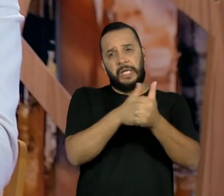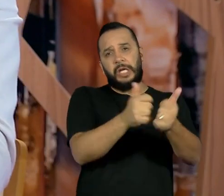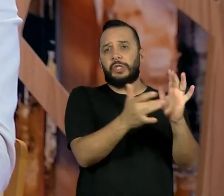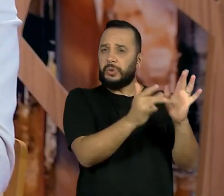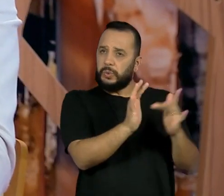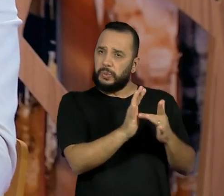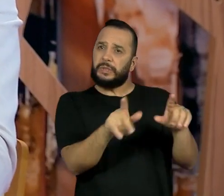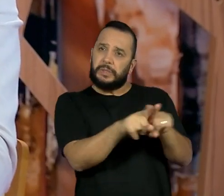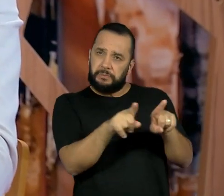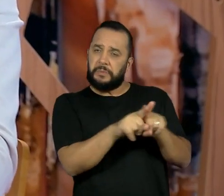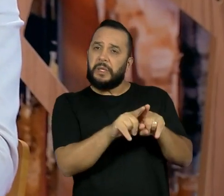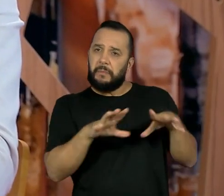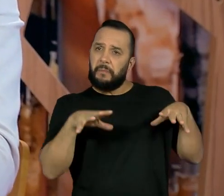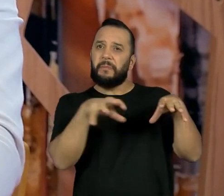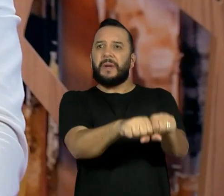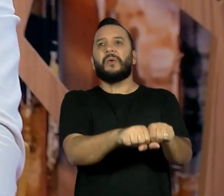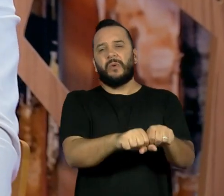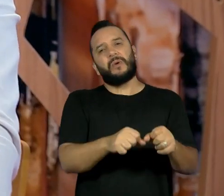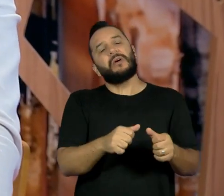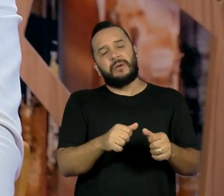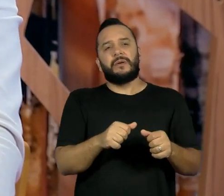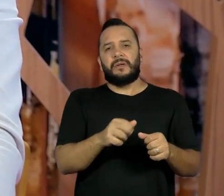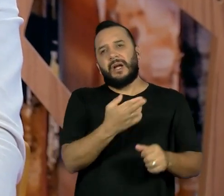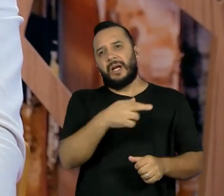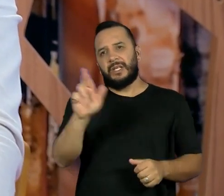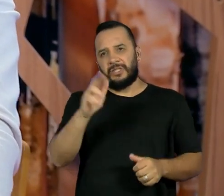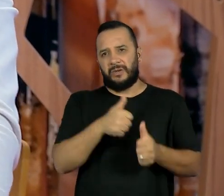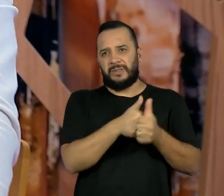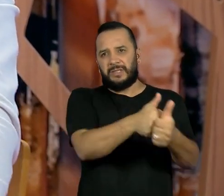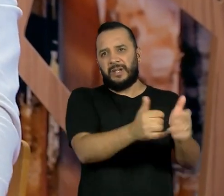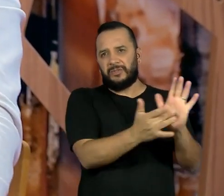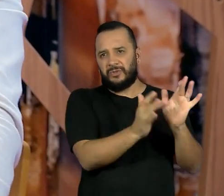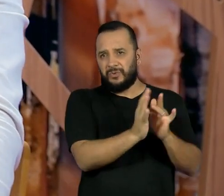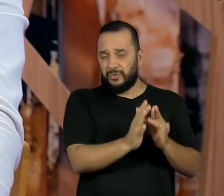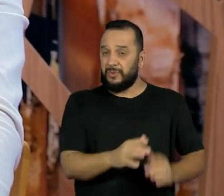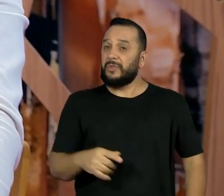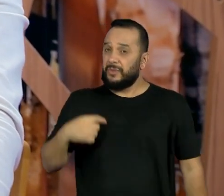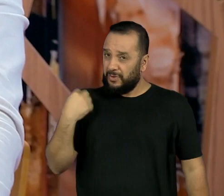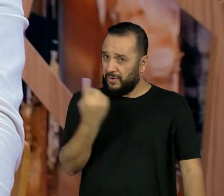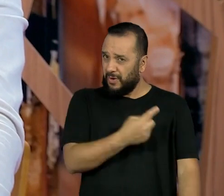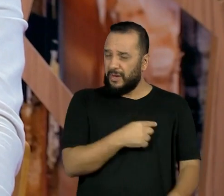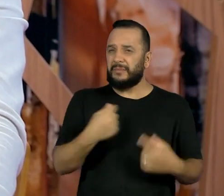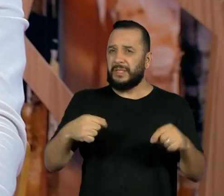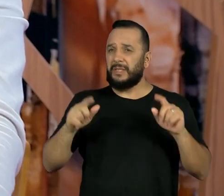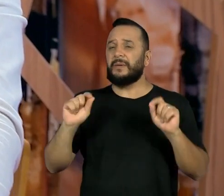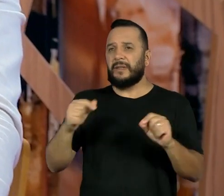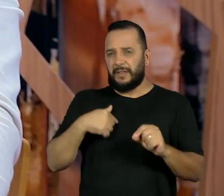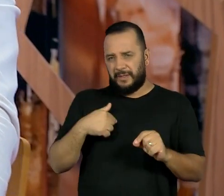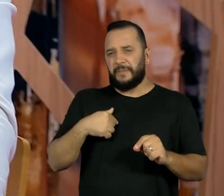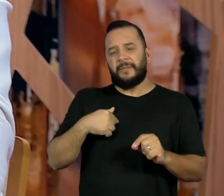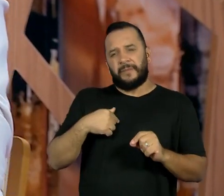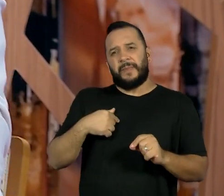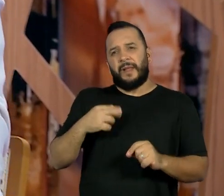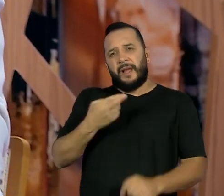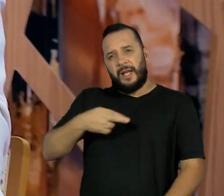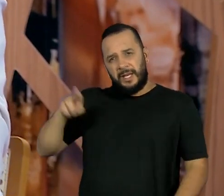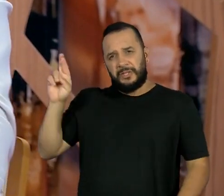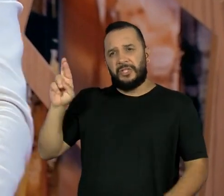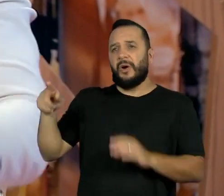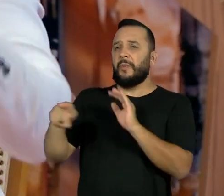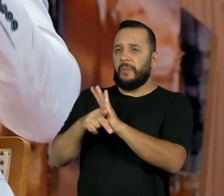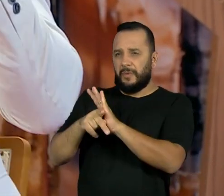Então, quando nós conseguirmos trazer essa força da religião de matriz africana e propagar a